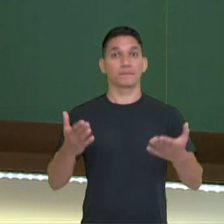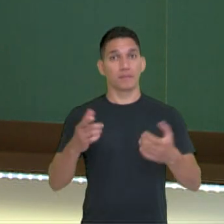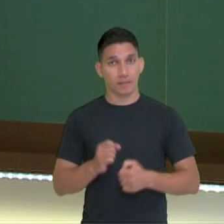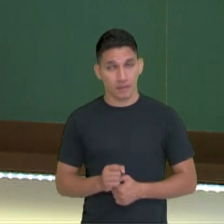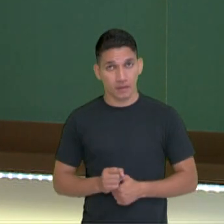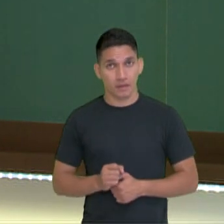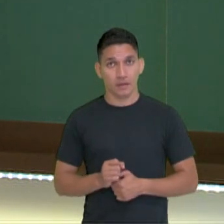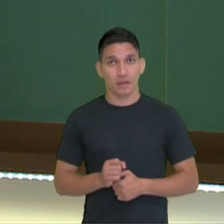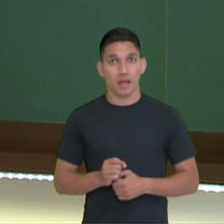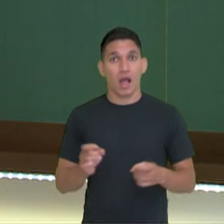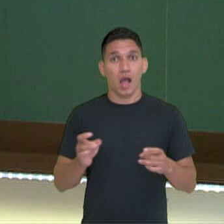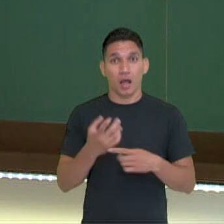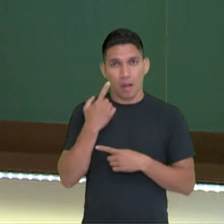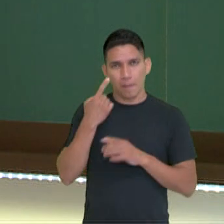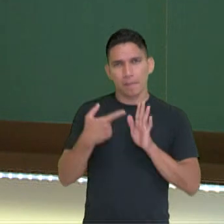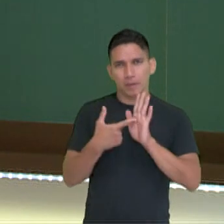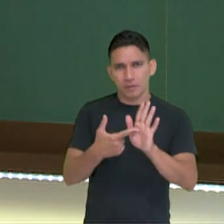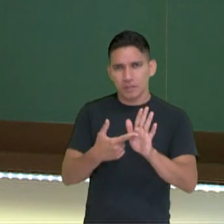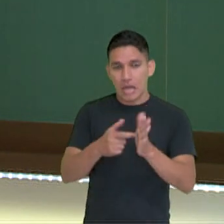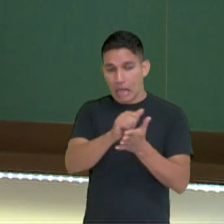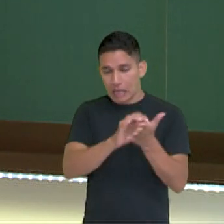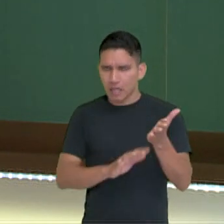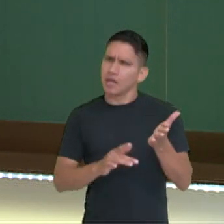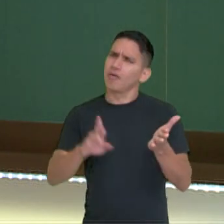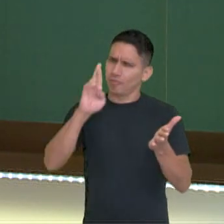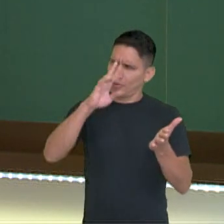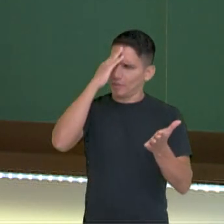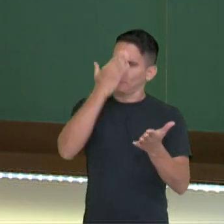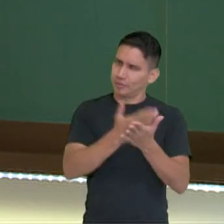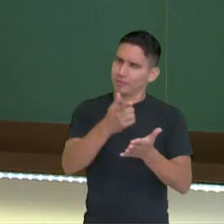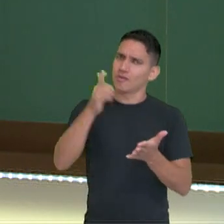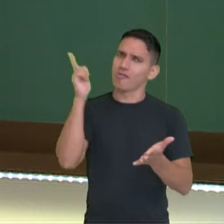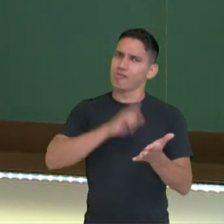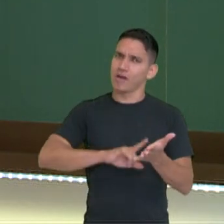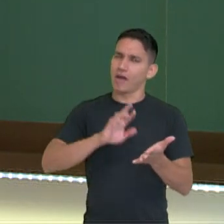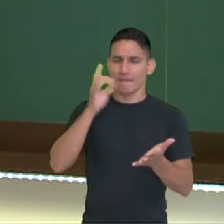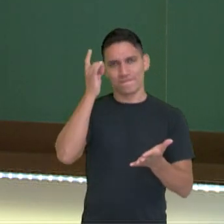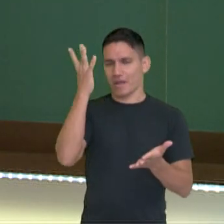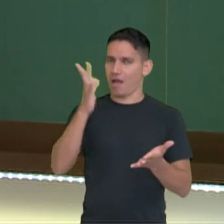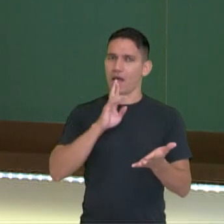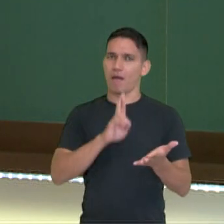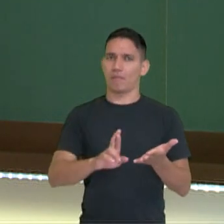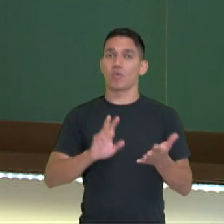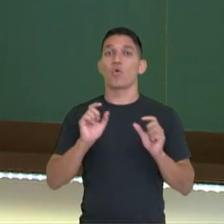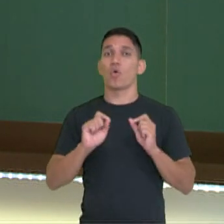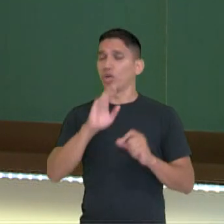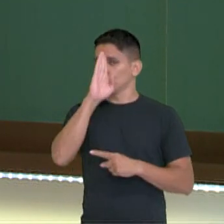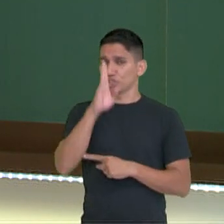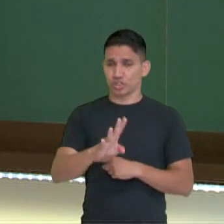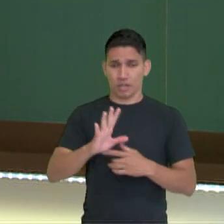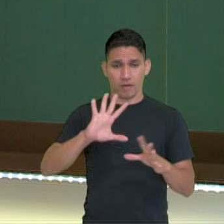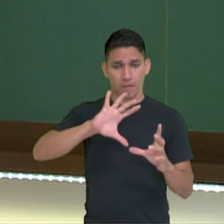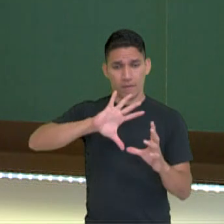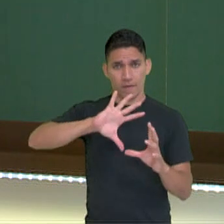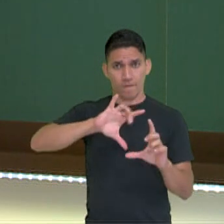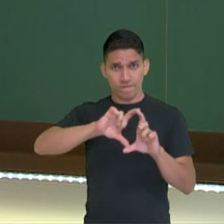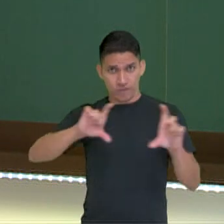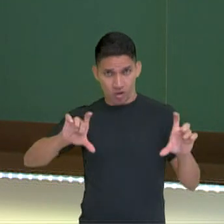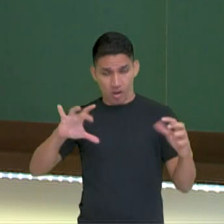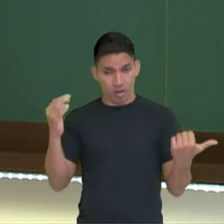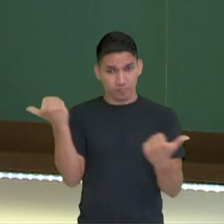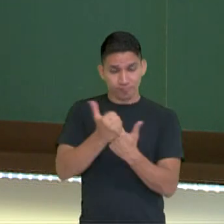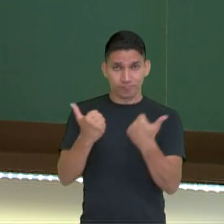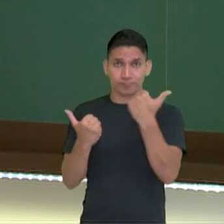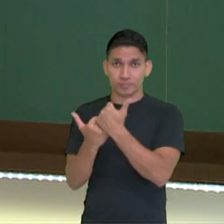Então, para encerrar esse exercício, eu tenho certeza que vocês tiraram de letra. Muito simples, aplicação direta da fórmula aqui. Então, primeira coisa,